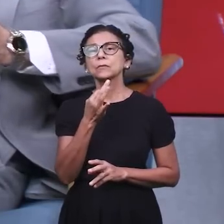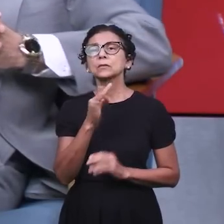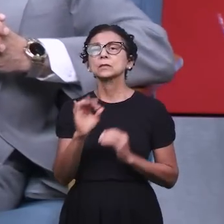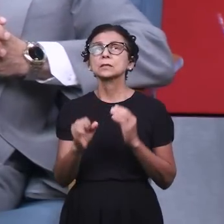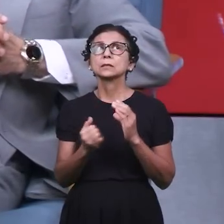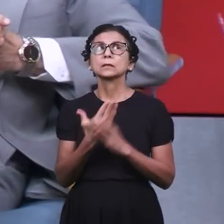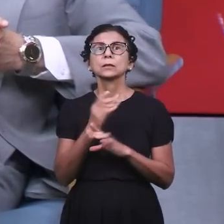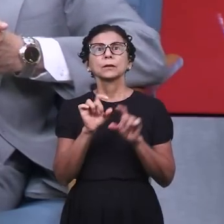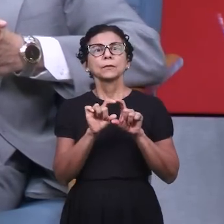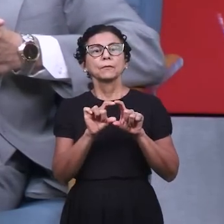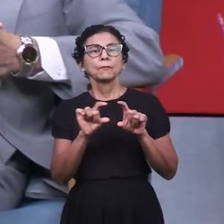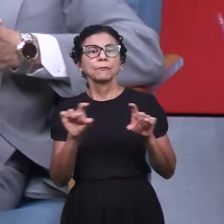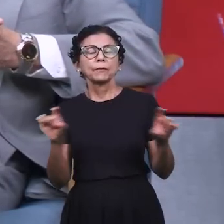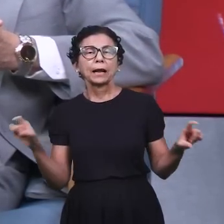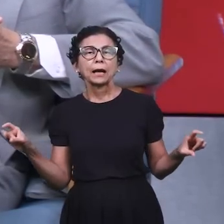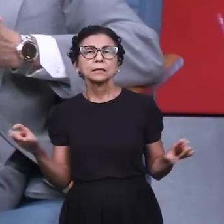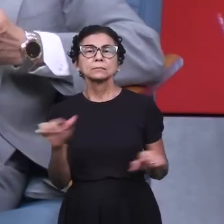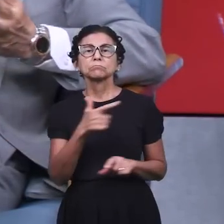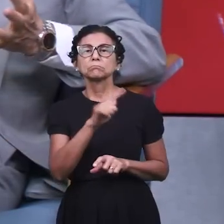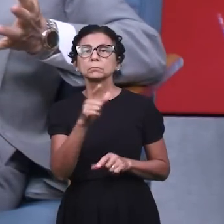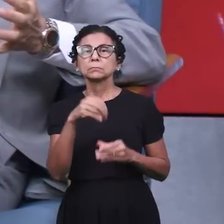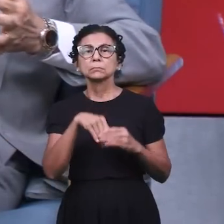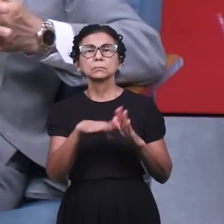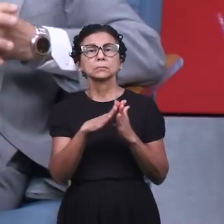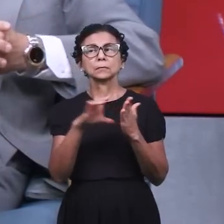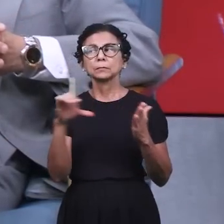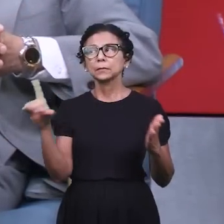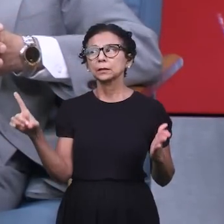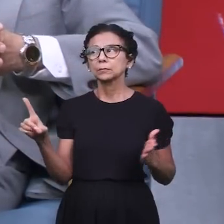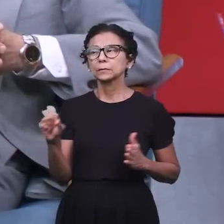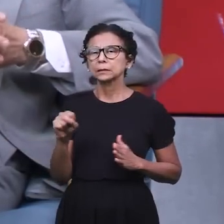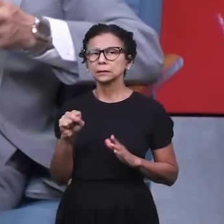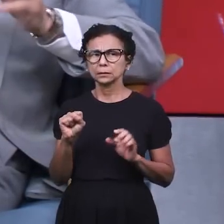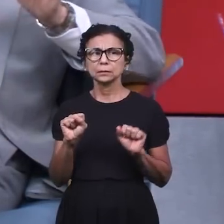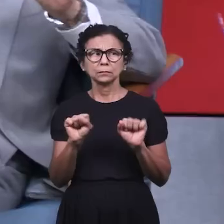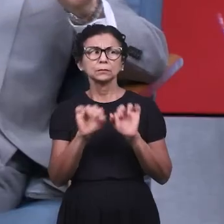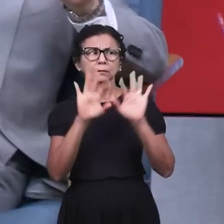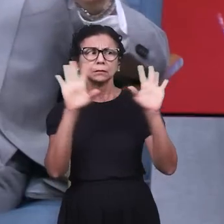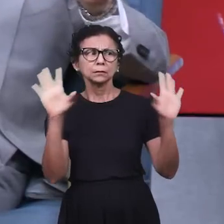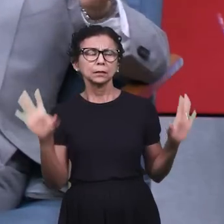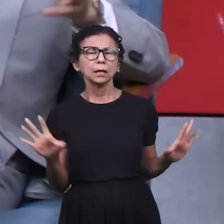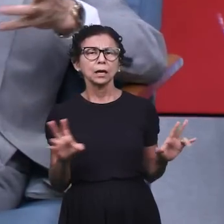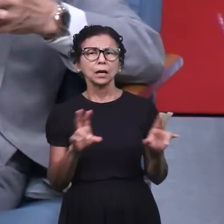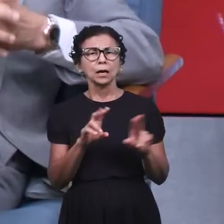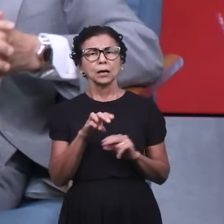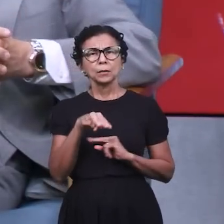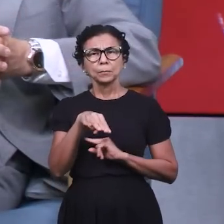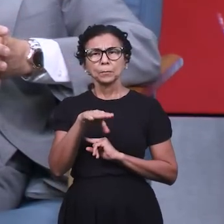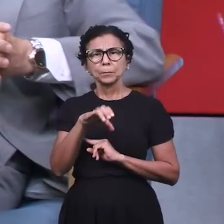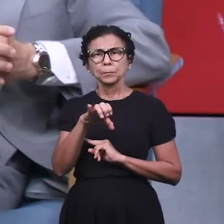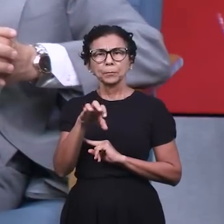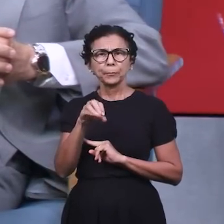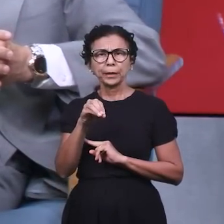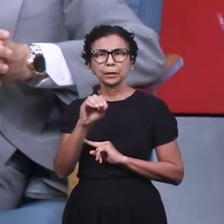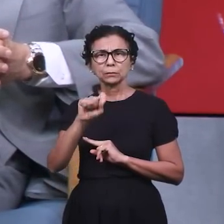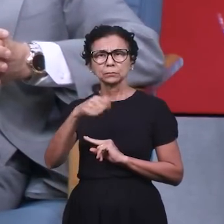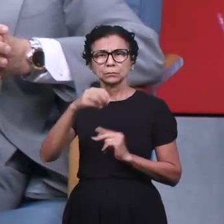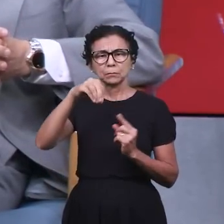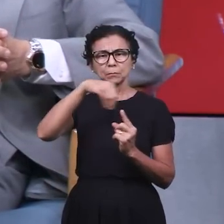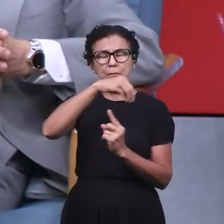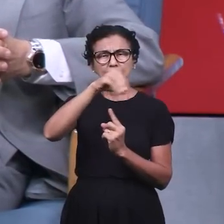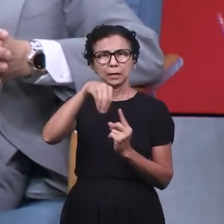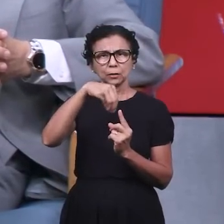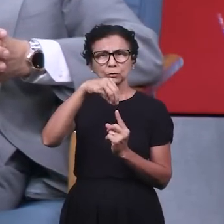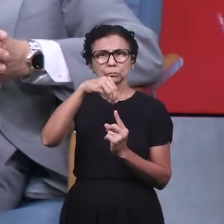criam frases que não estão na Bíblia? Sim, claro. A expressão, a frase, recursos da graça,